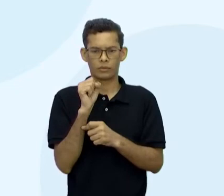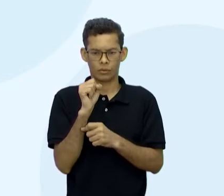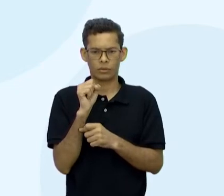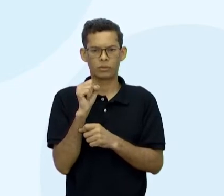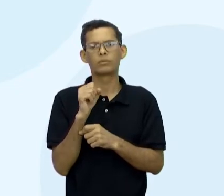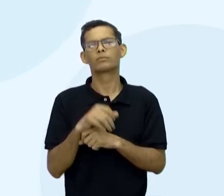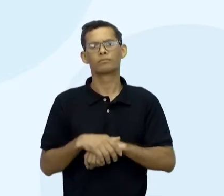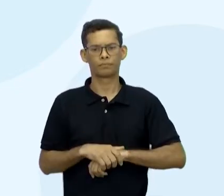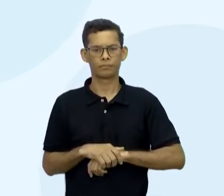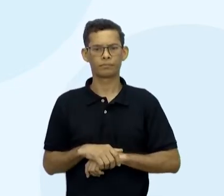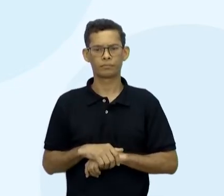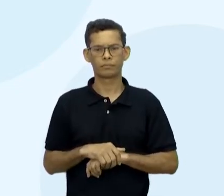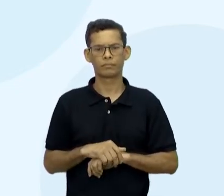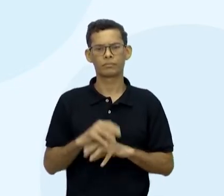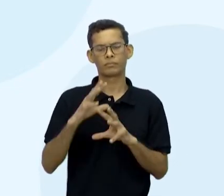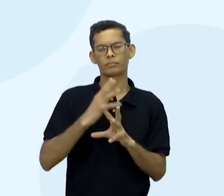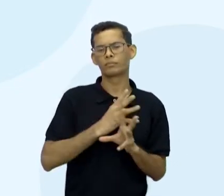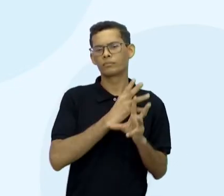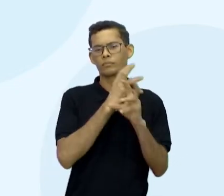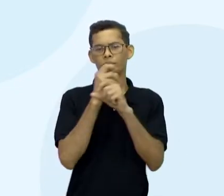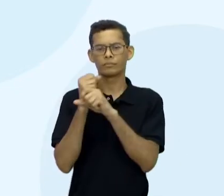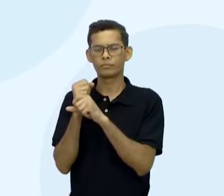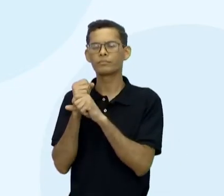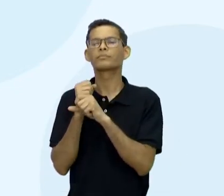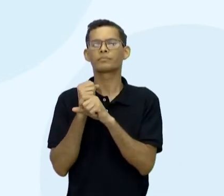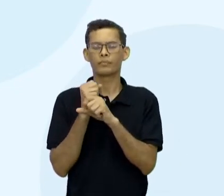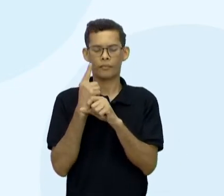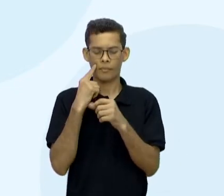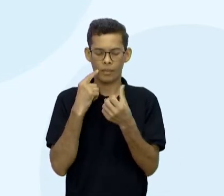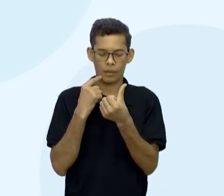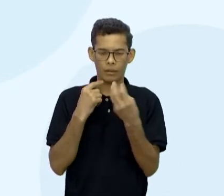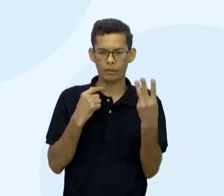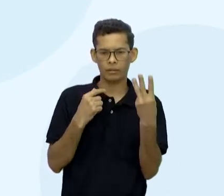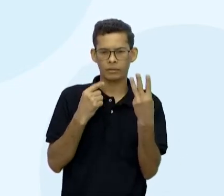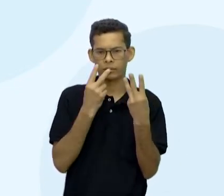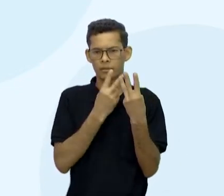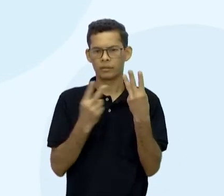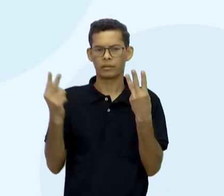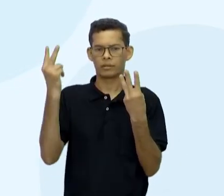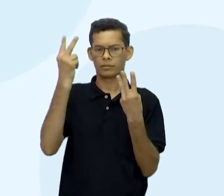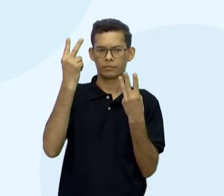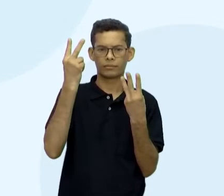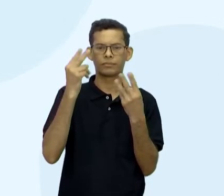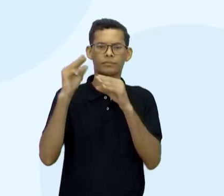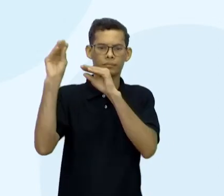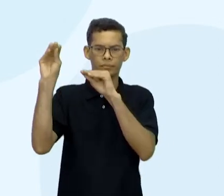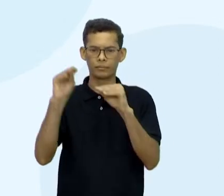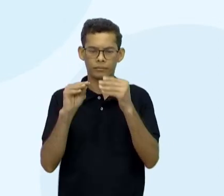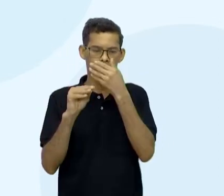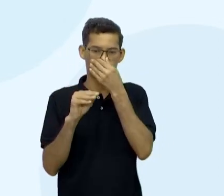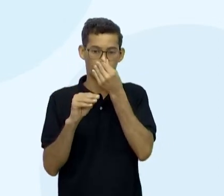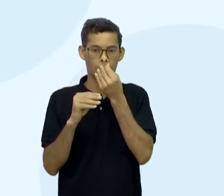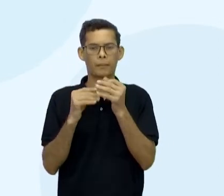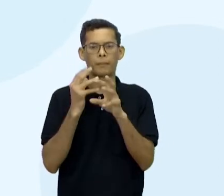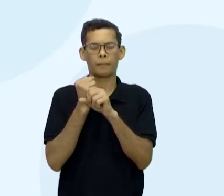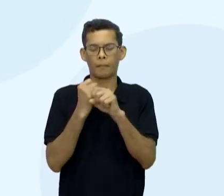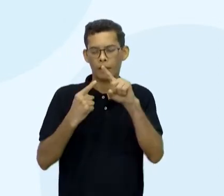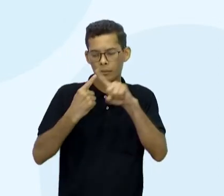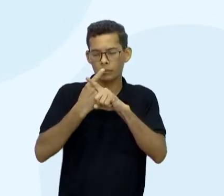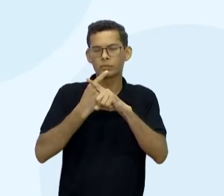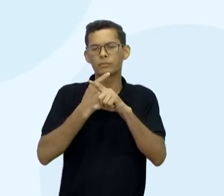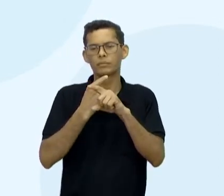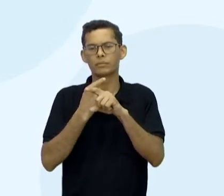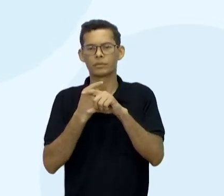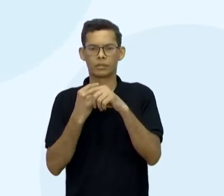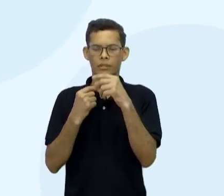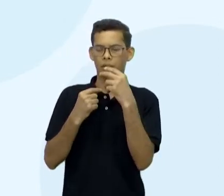aqui. Elevando 63 ao quadrado, dá isso. Mantenha a base e multiplicando os expoentes, dá 10